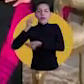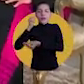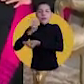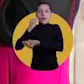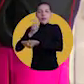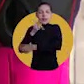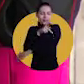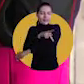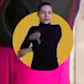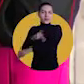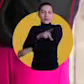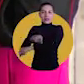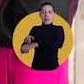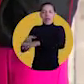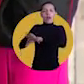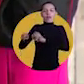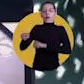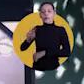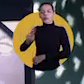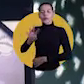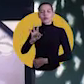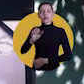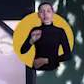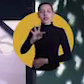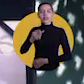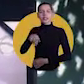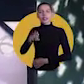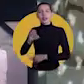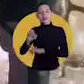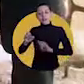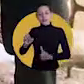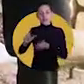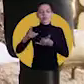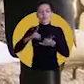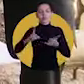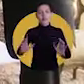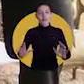Silva, durante as comemorações dos 58 anos da PUC Goiás.